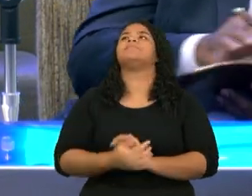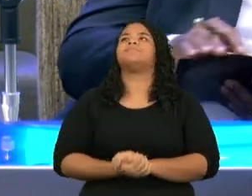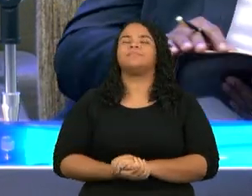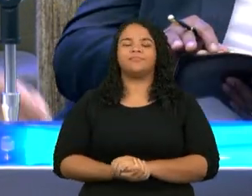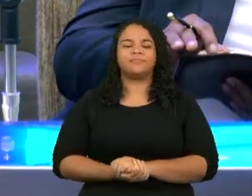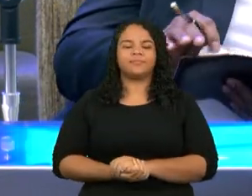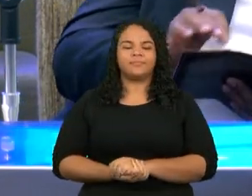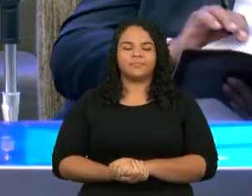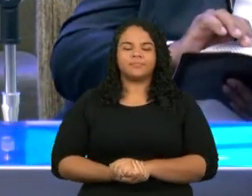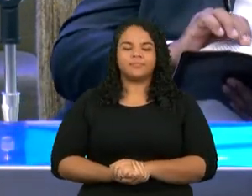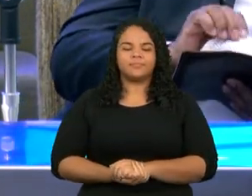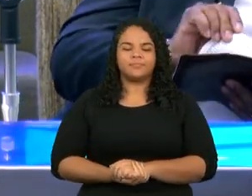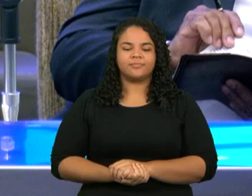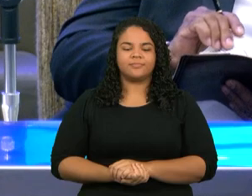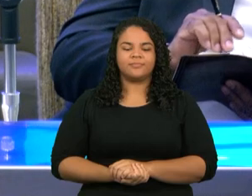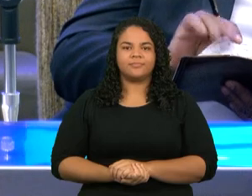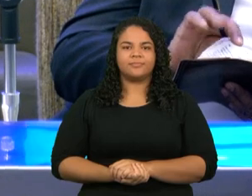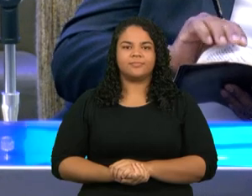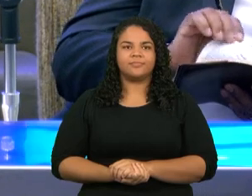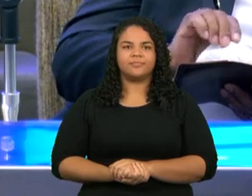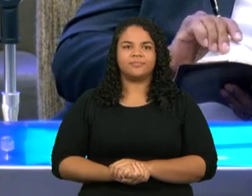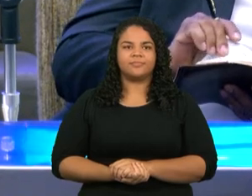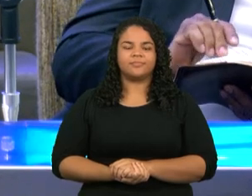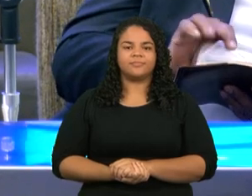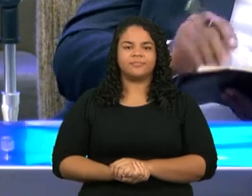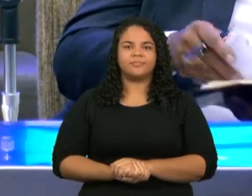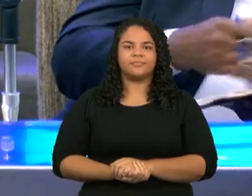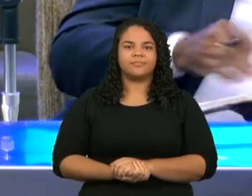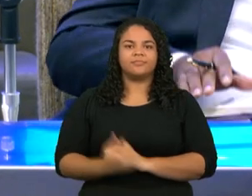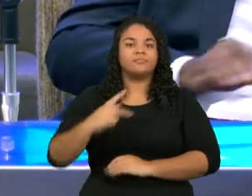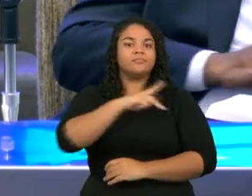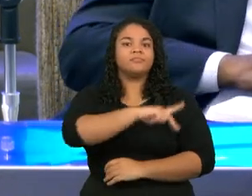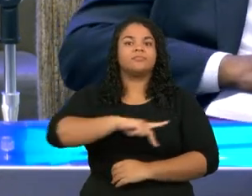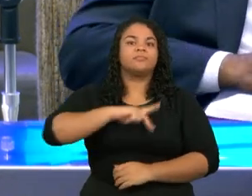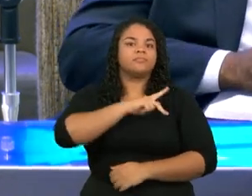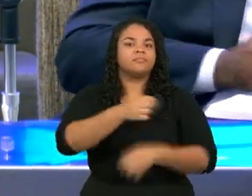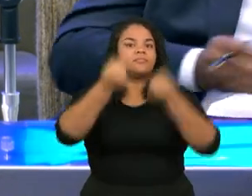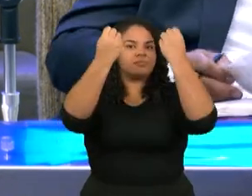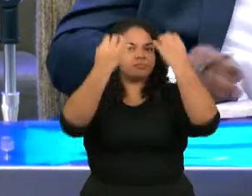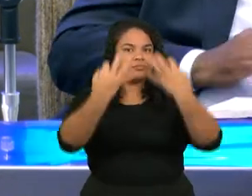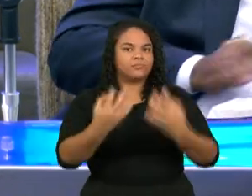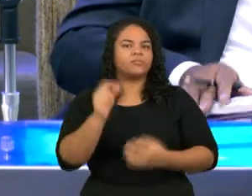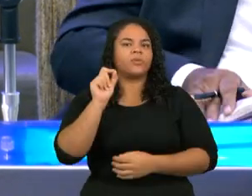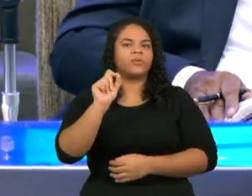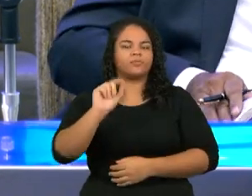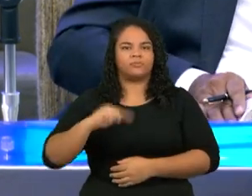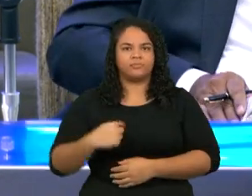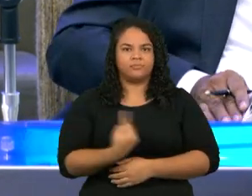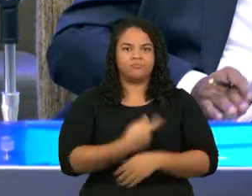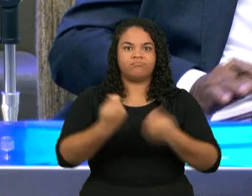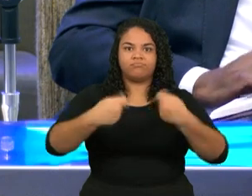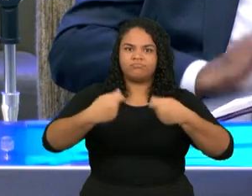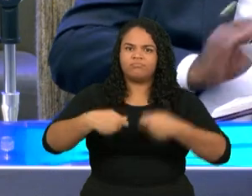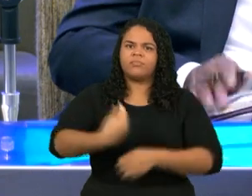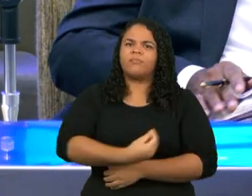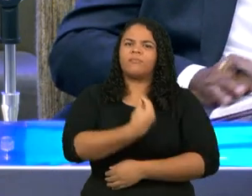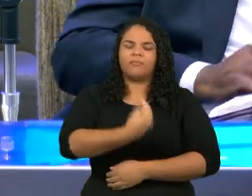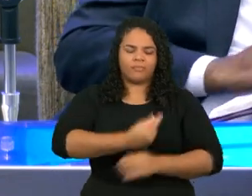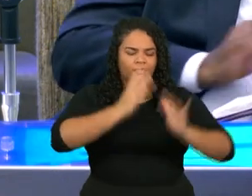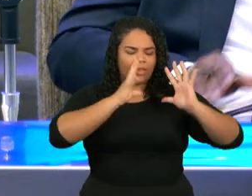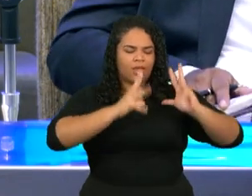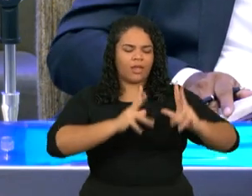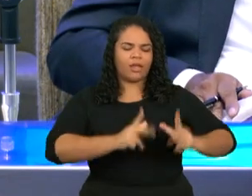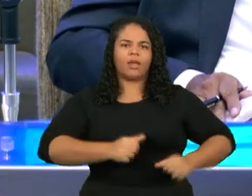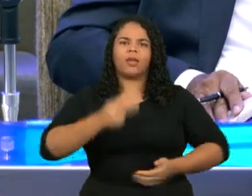de forma que Paulo descreve que nós temos que viver uma vida de santidade